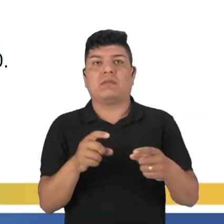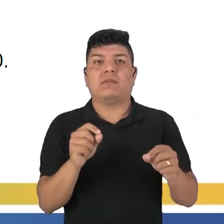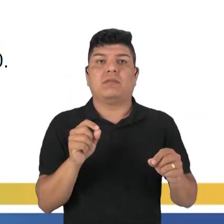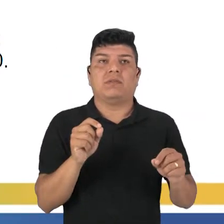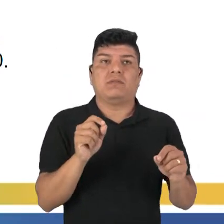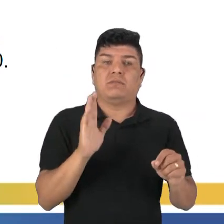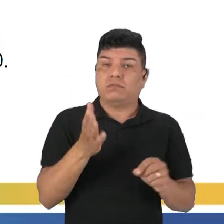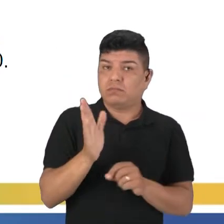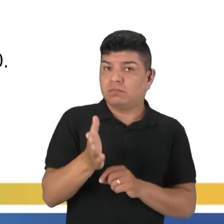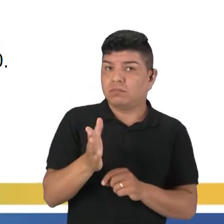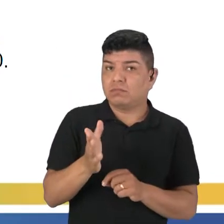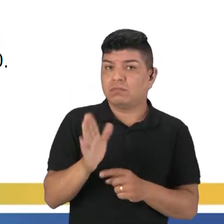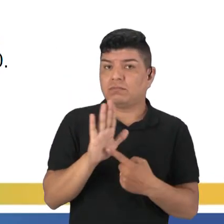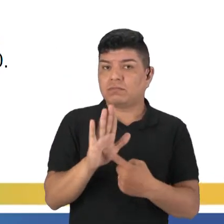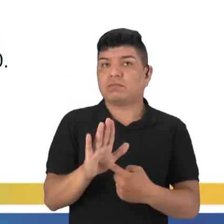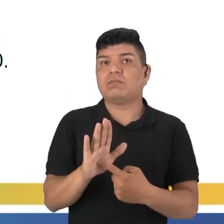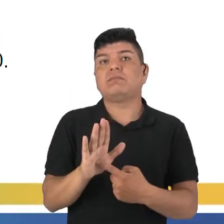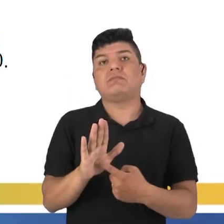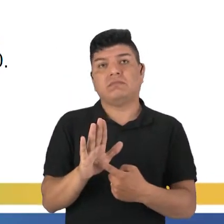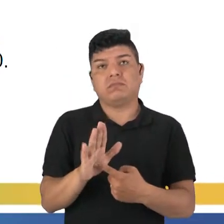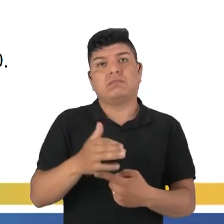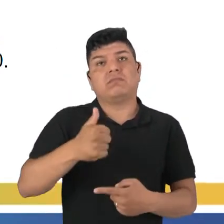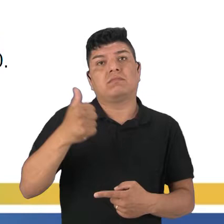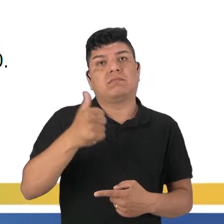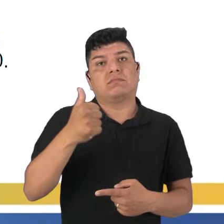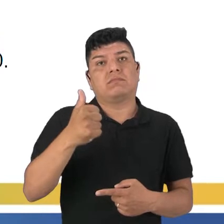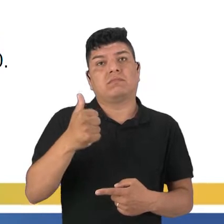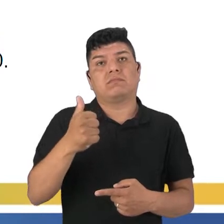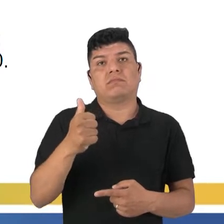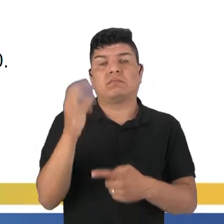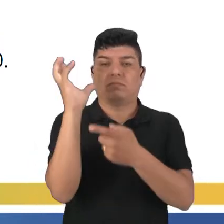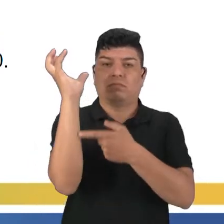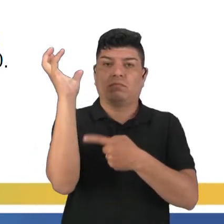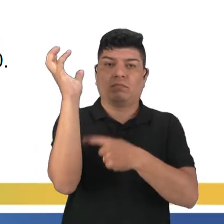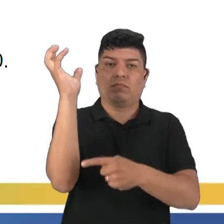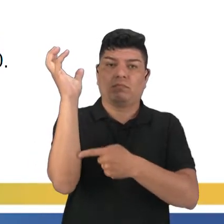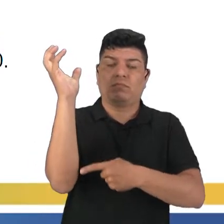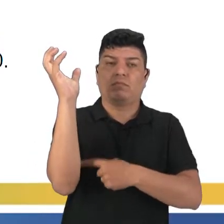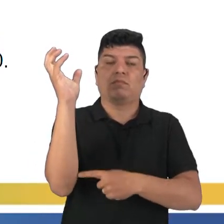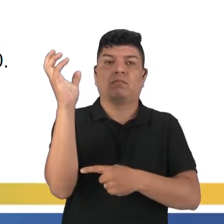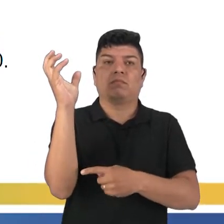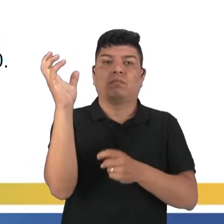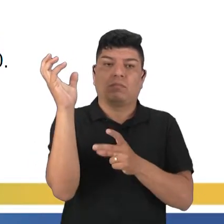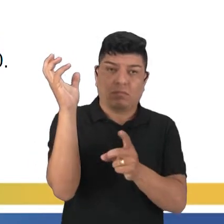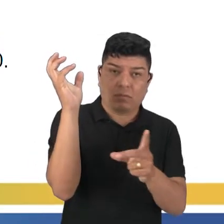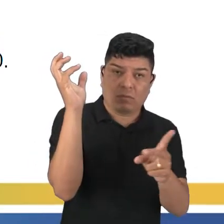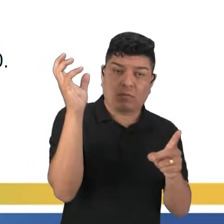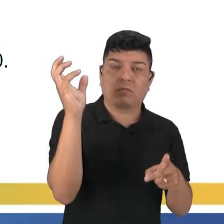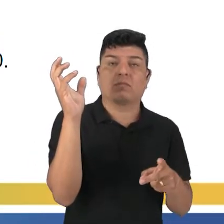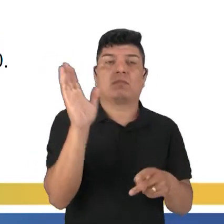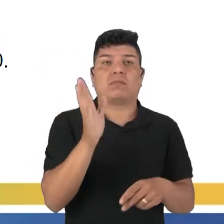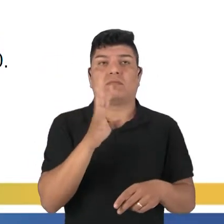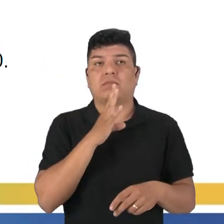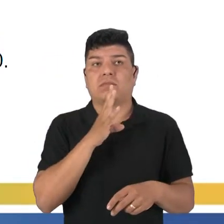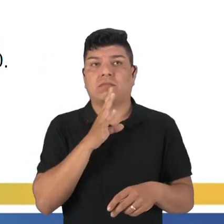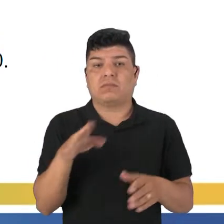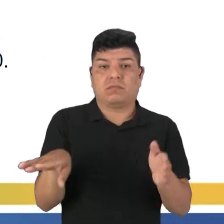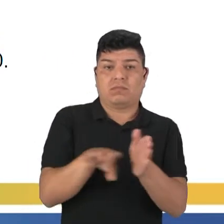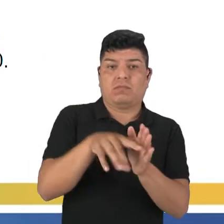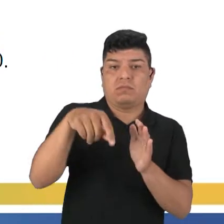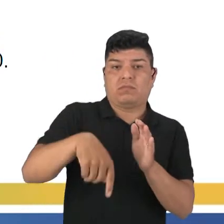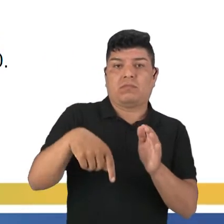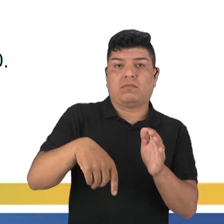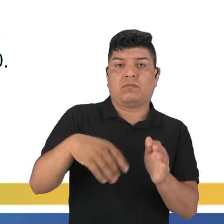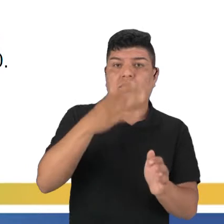está já se reportando ao primeiro ciclo da borracha, né, que a gente conhece, quando chegam, então, os seringalistas,